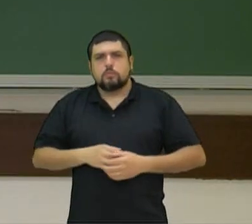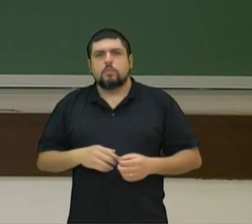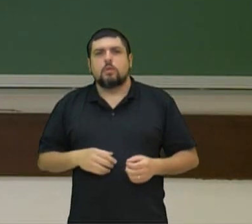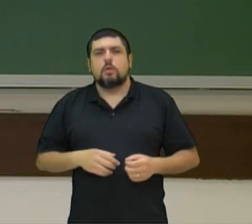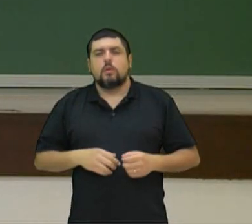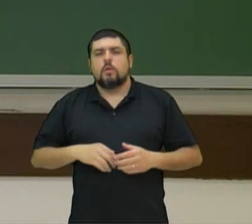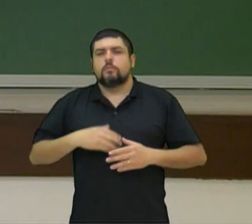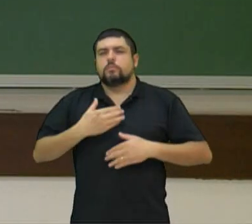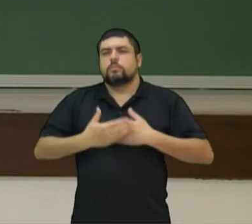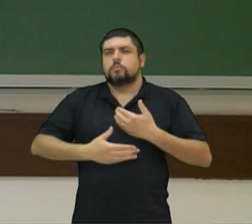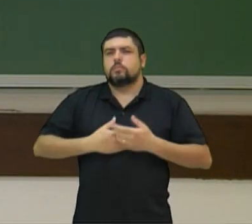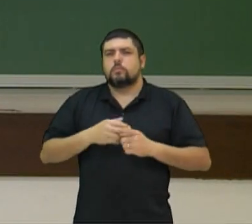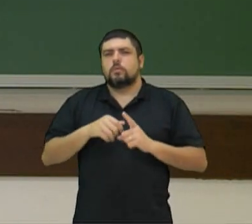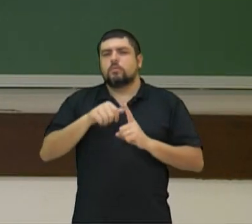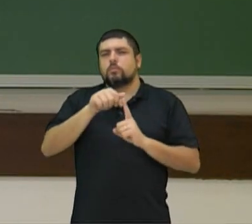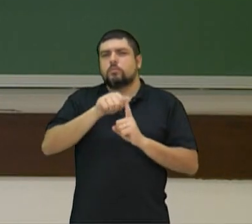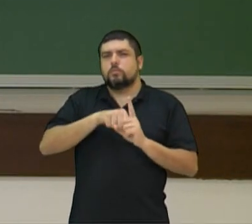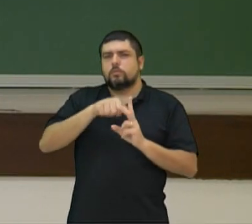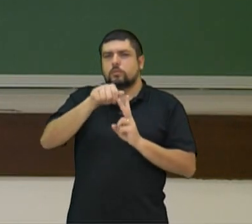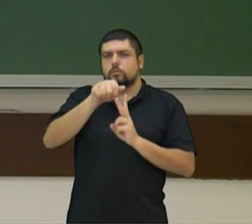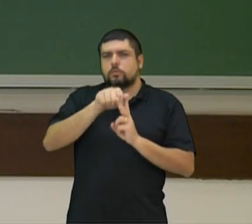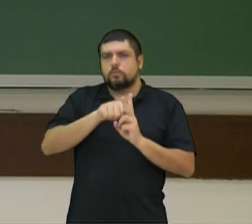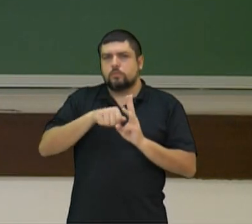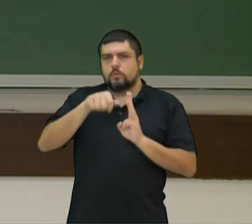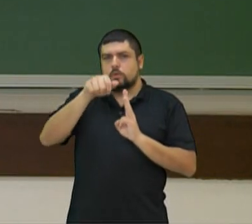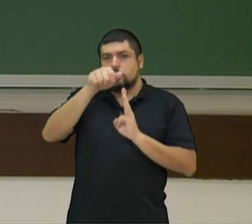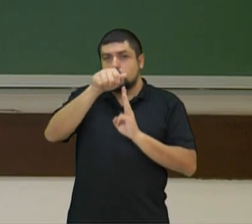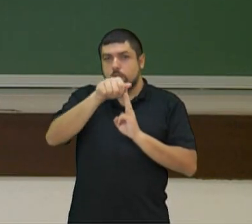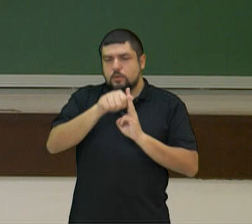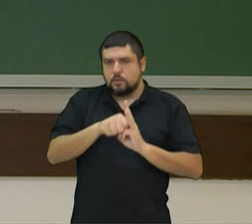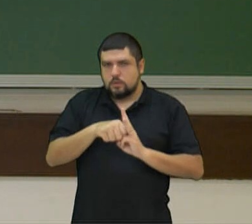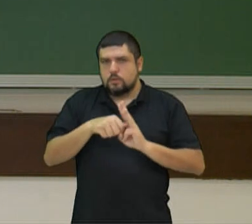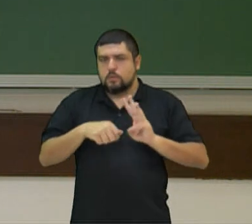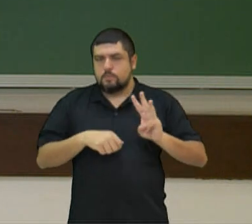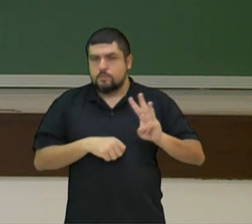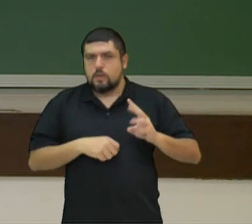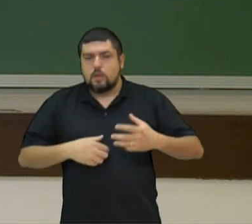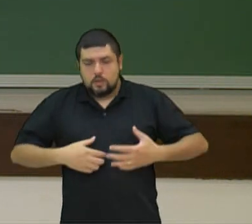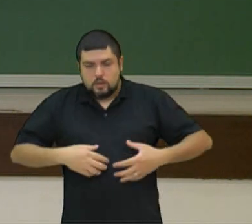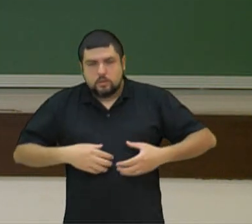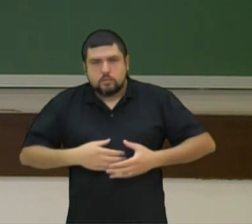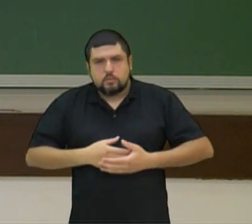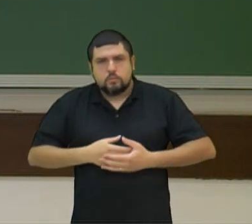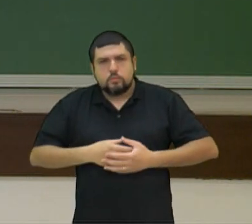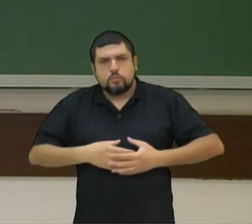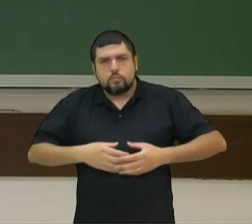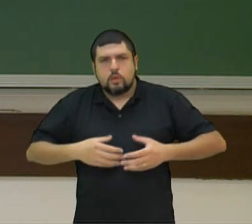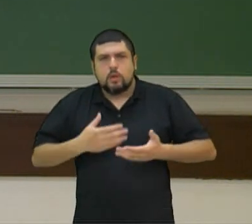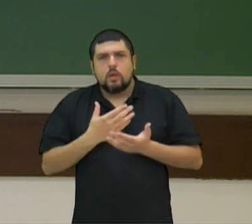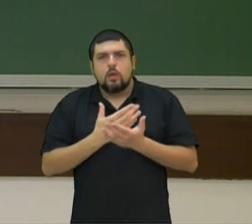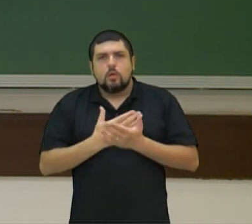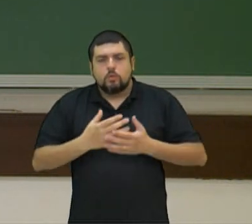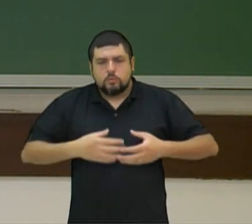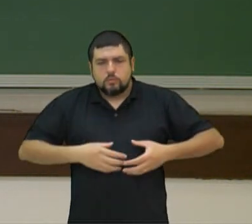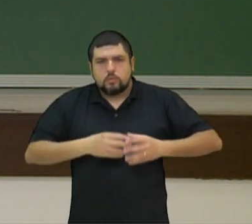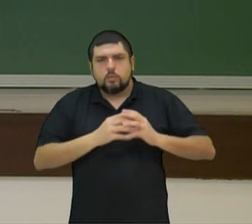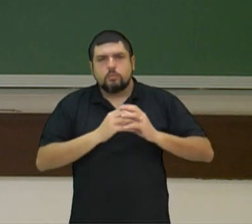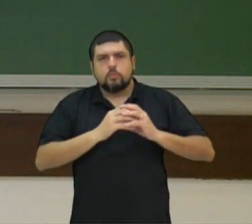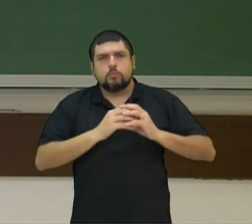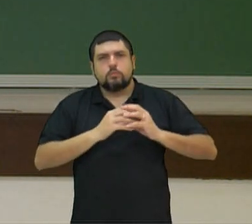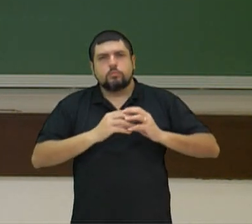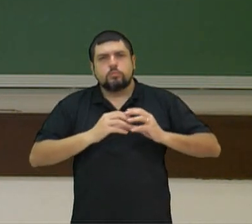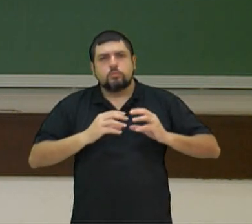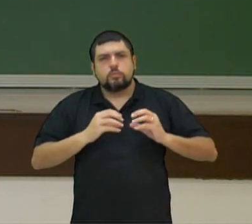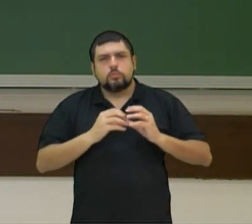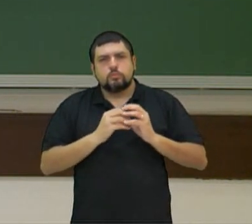de gestação, esses ovócitos, eles começam a um processo, iniciam uma meiose e estacionam por